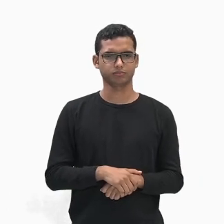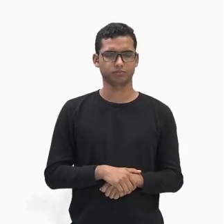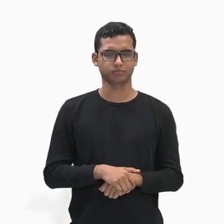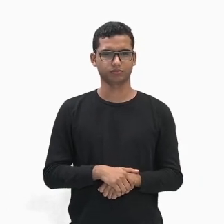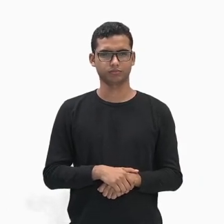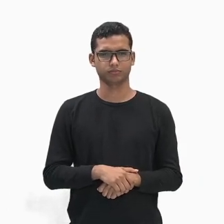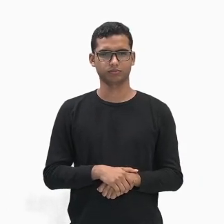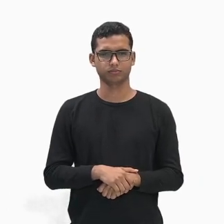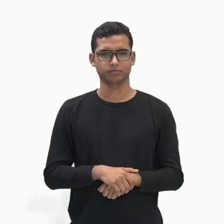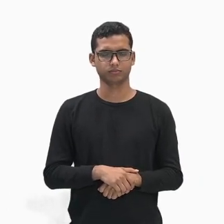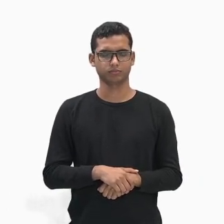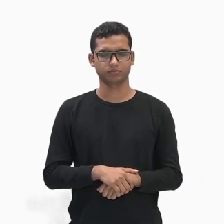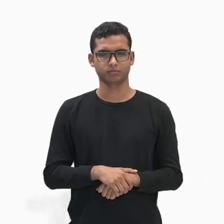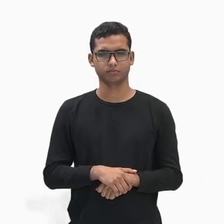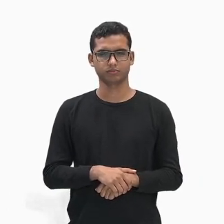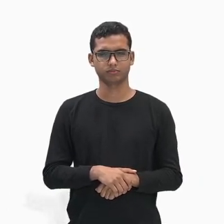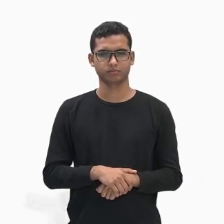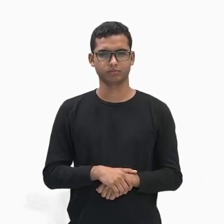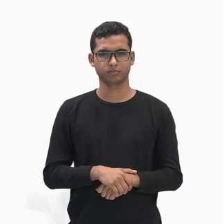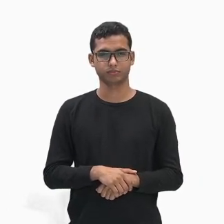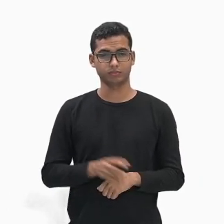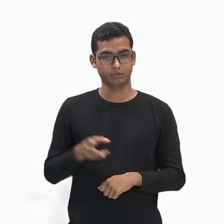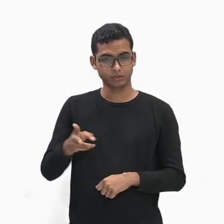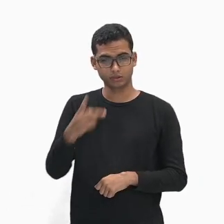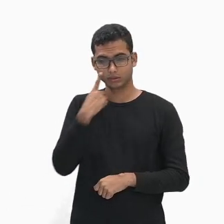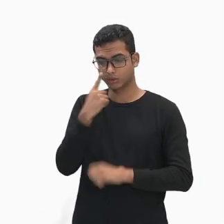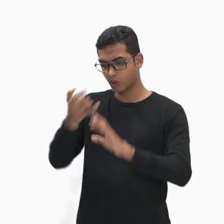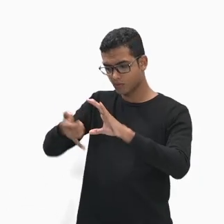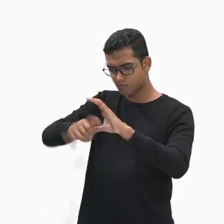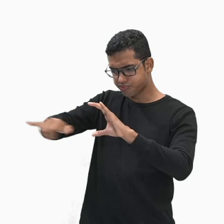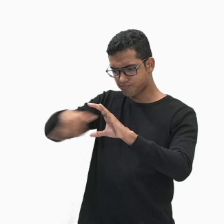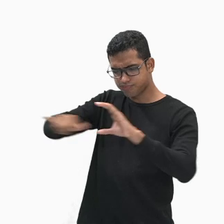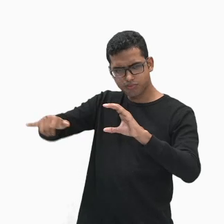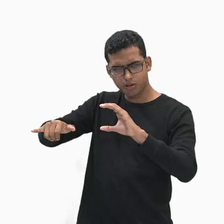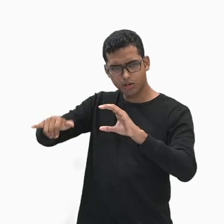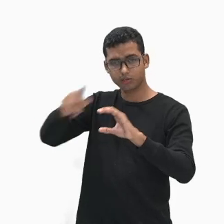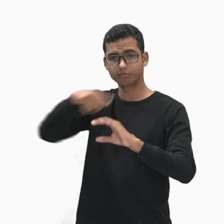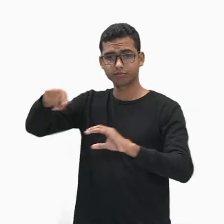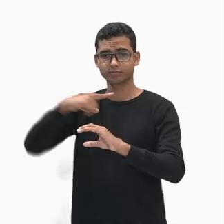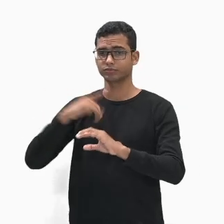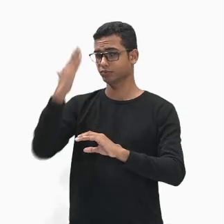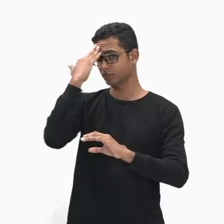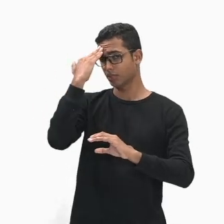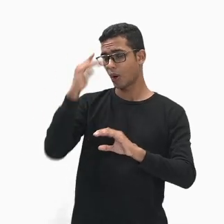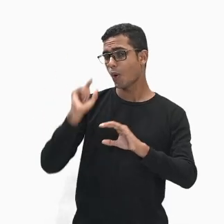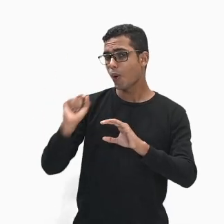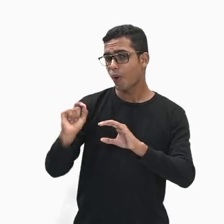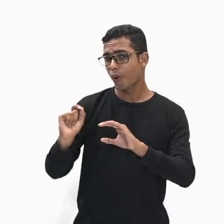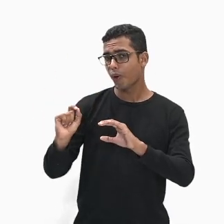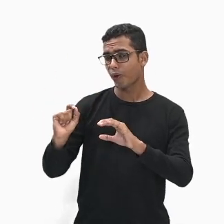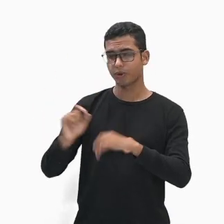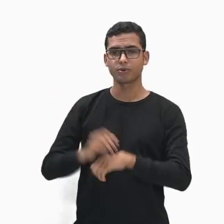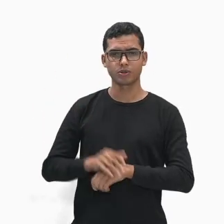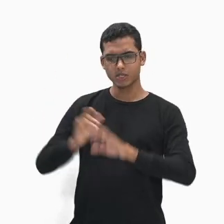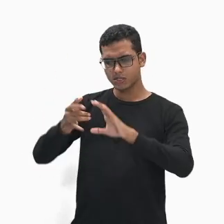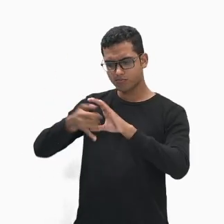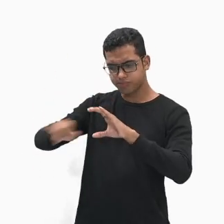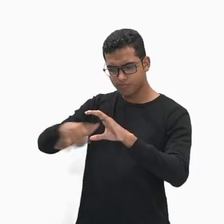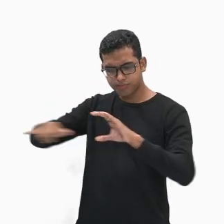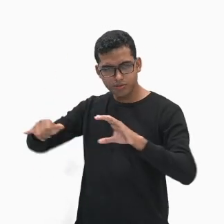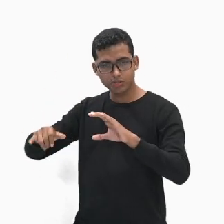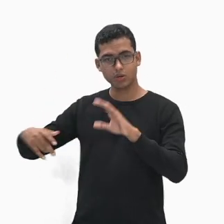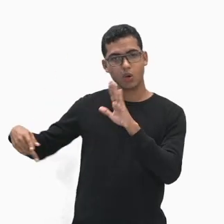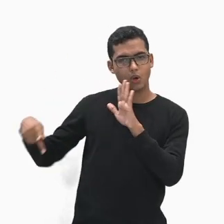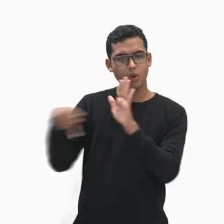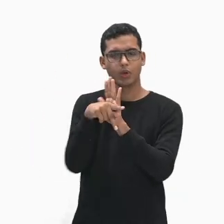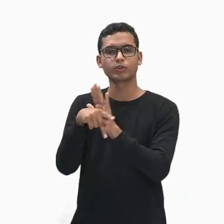cargas elétricas. Toda vez que eu falar em cargas elétricas, você tem aí que essas cargas é uma